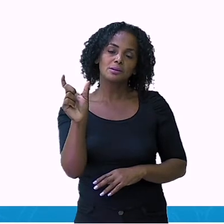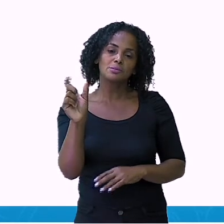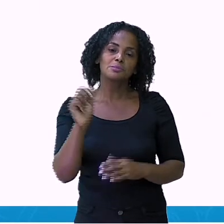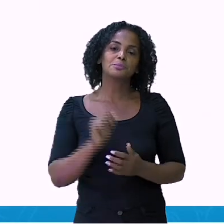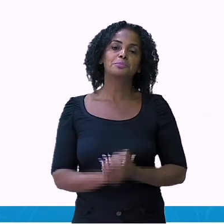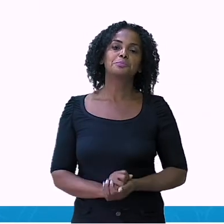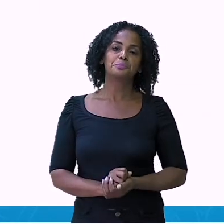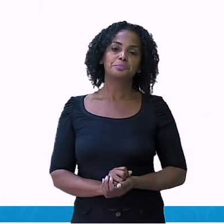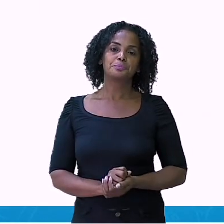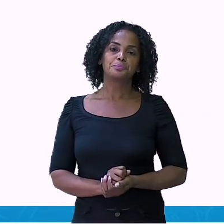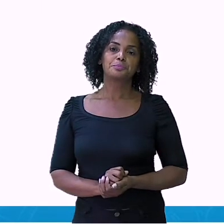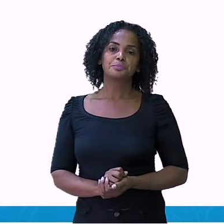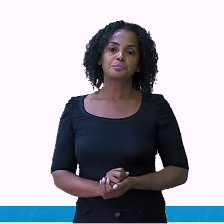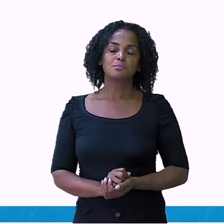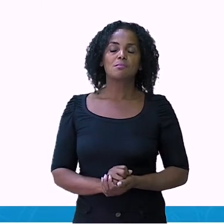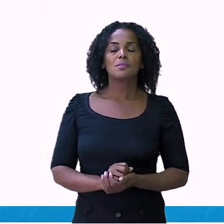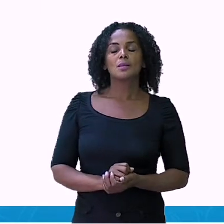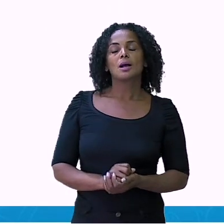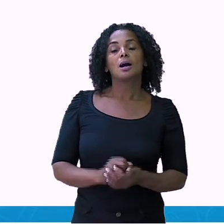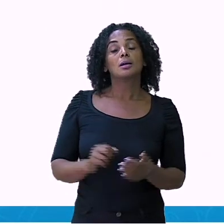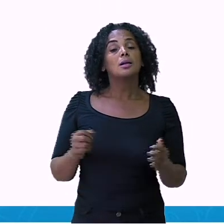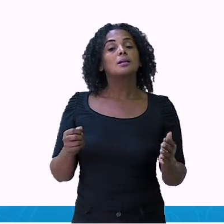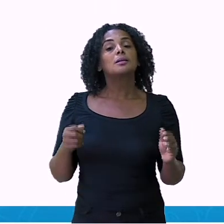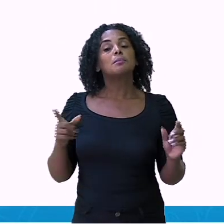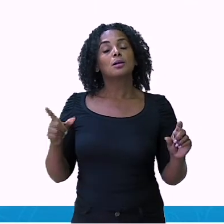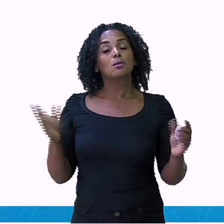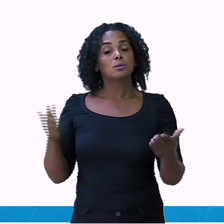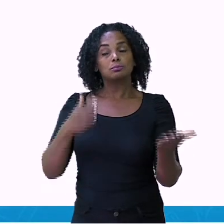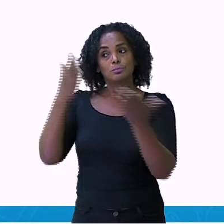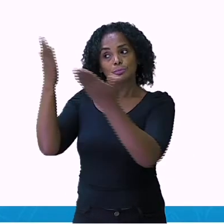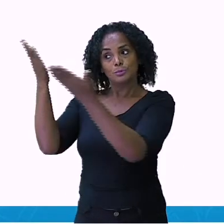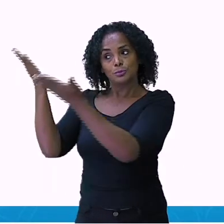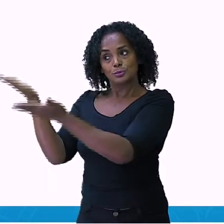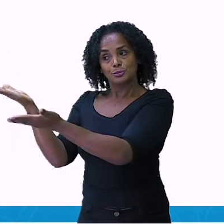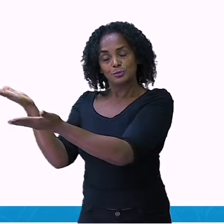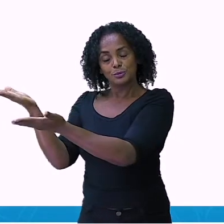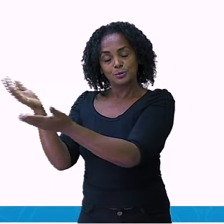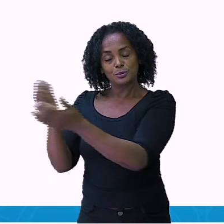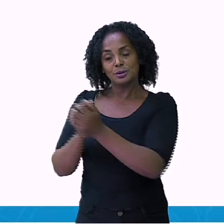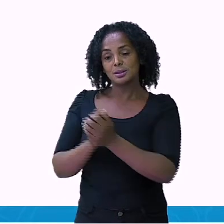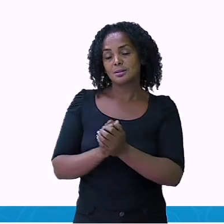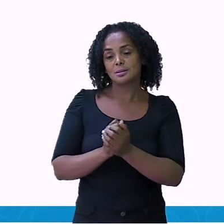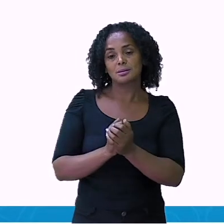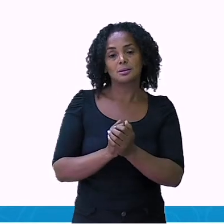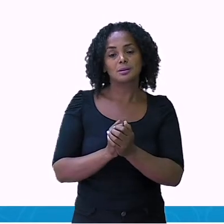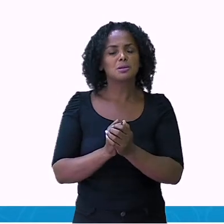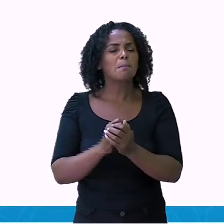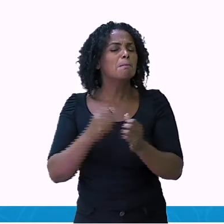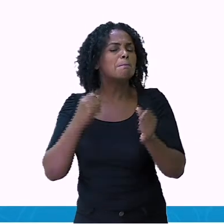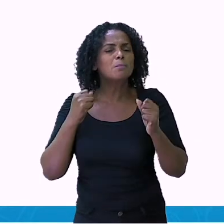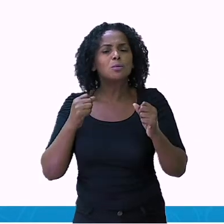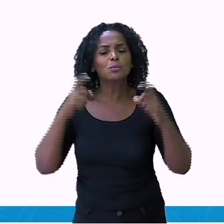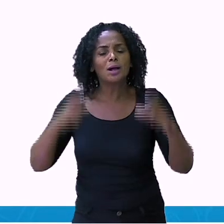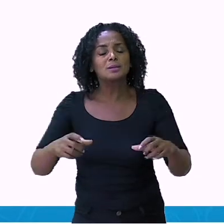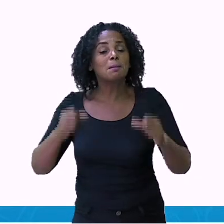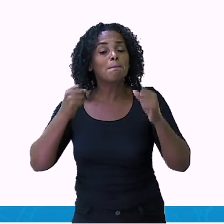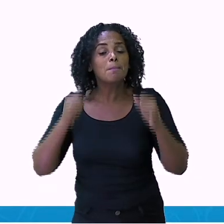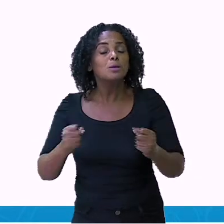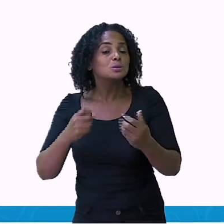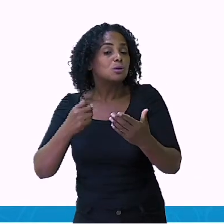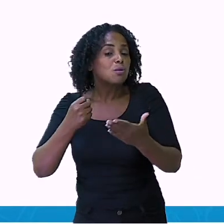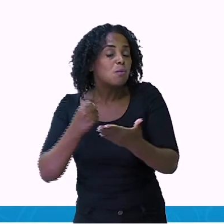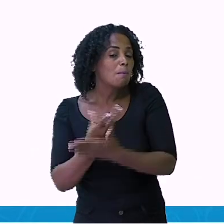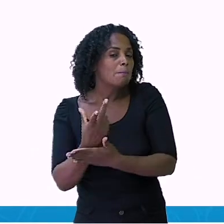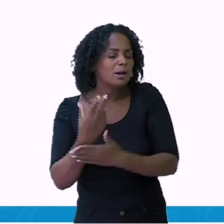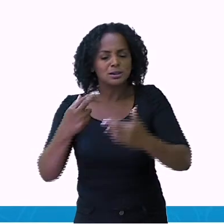crédito. E olha só, trouxe duas imagens aqui de sites diferentes que você pode encontrar diferentes coisas.